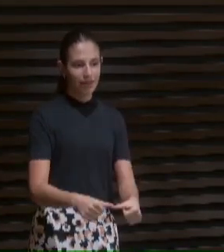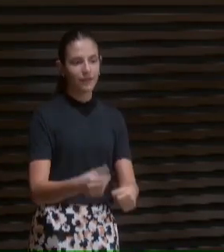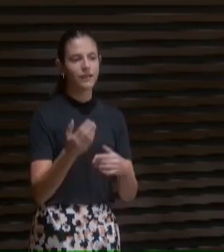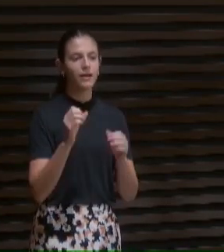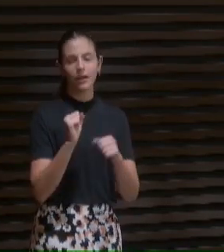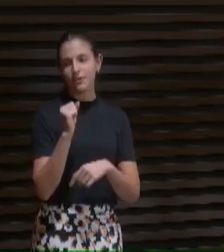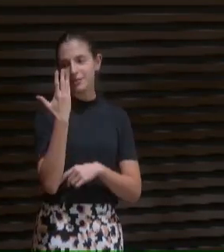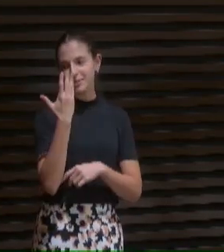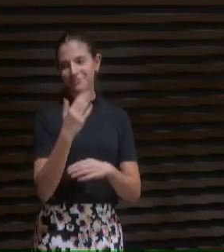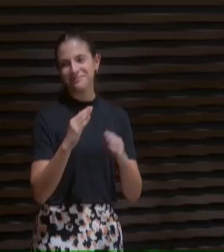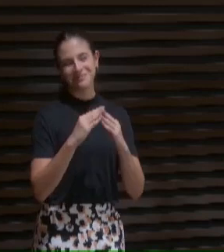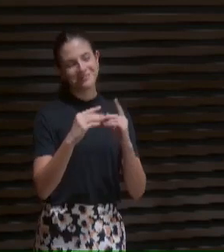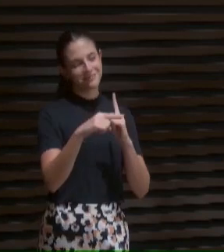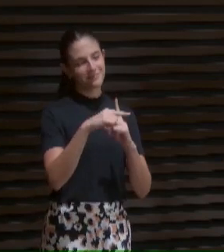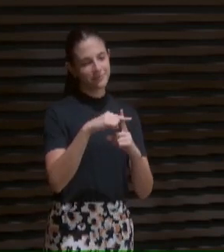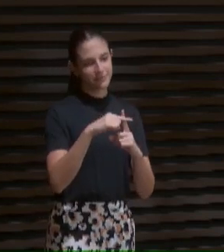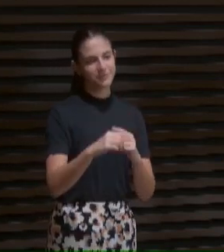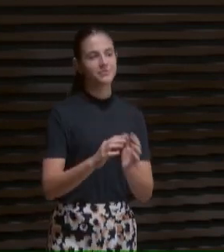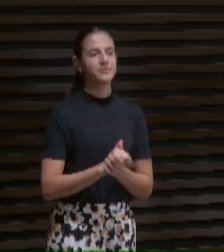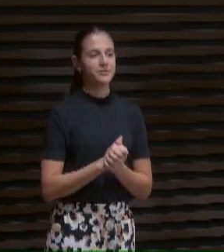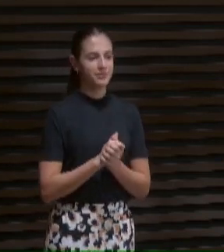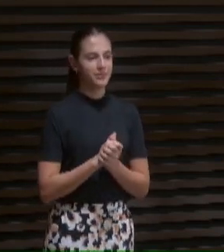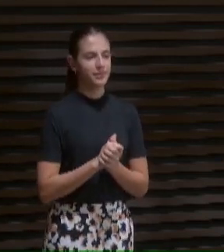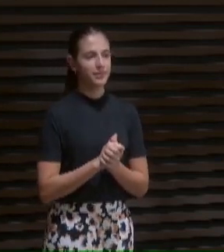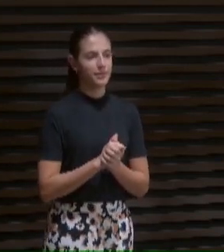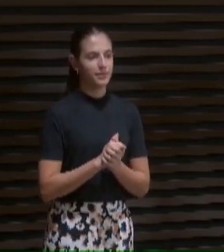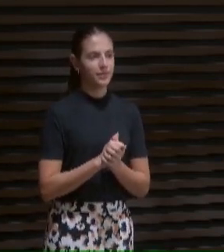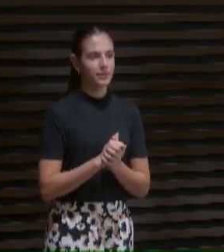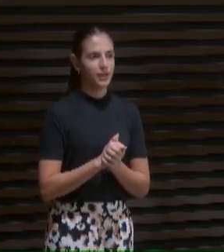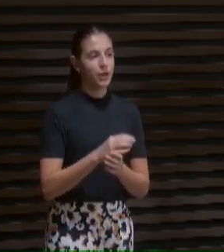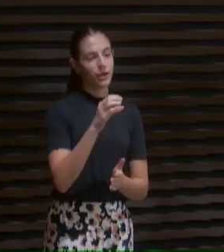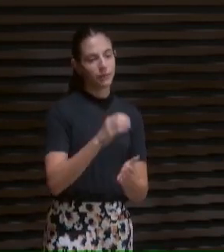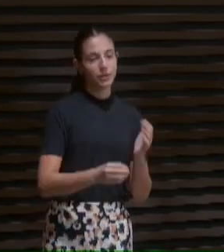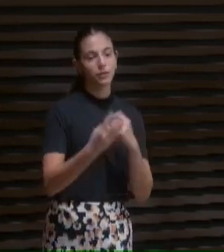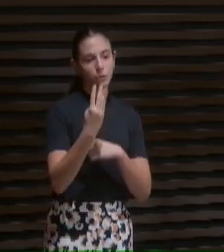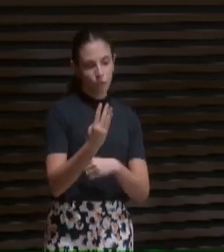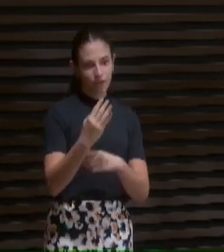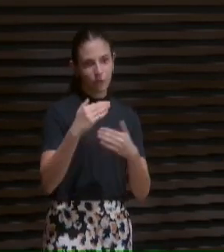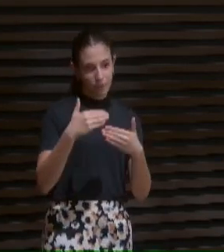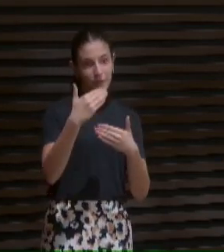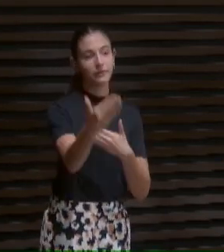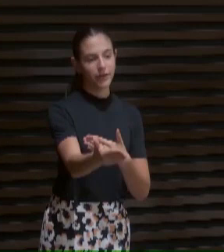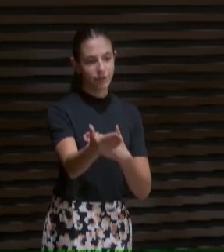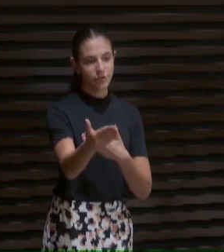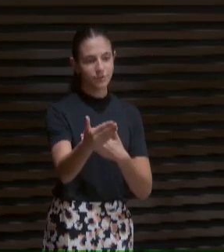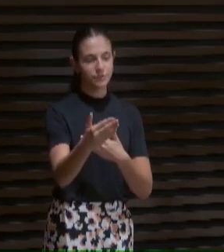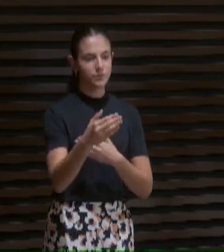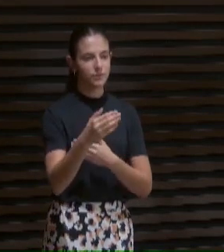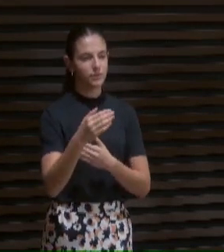igreja. Éfeso, Esmirna, tal. E o capítulo 4 em diante, ele disse, sobe para cá,